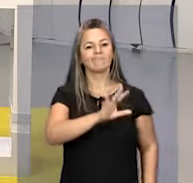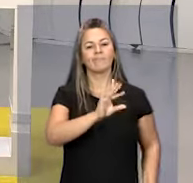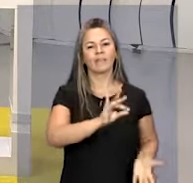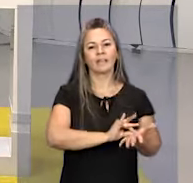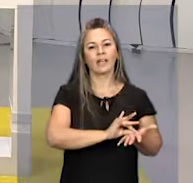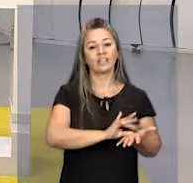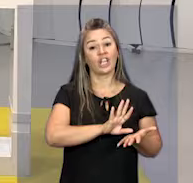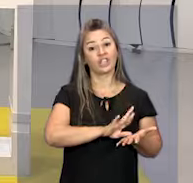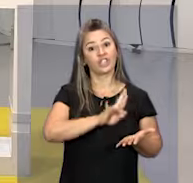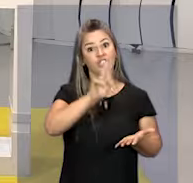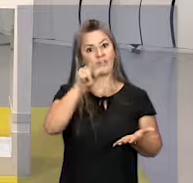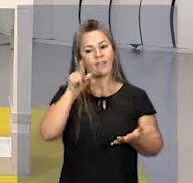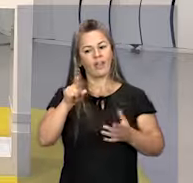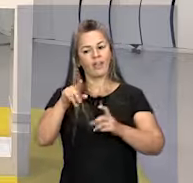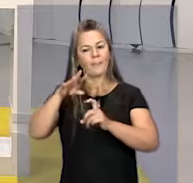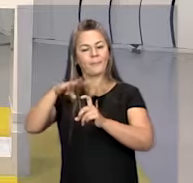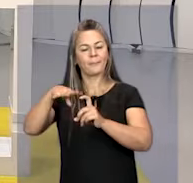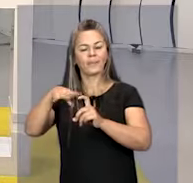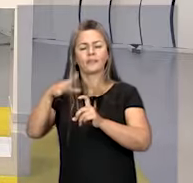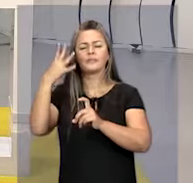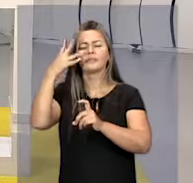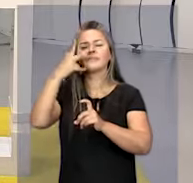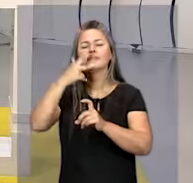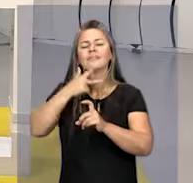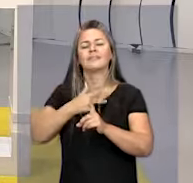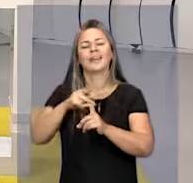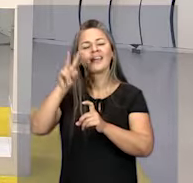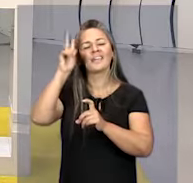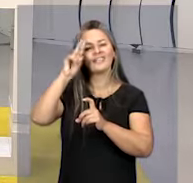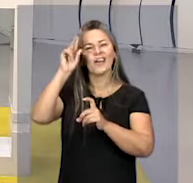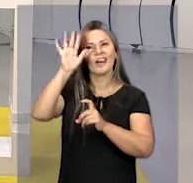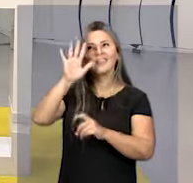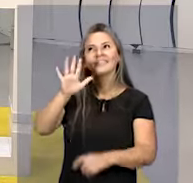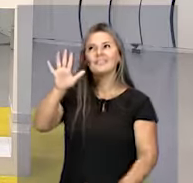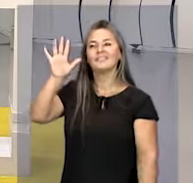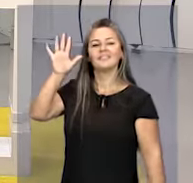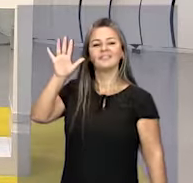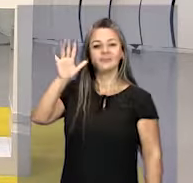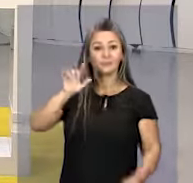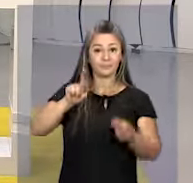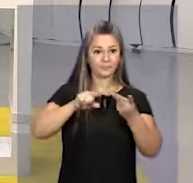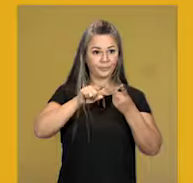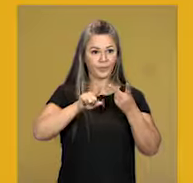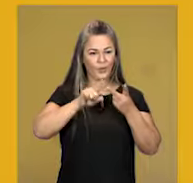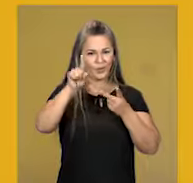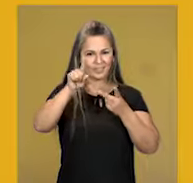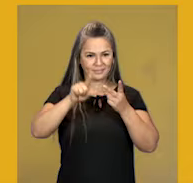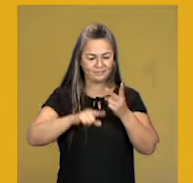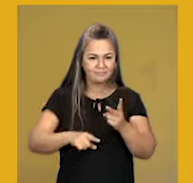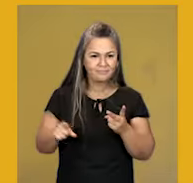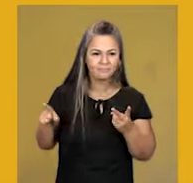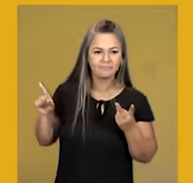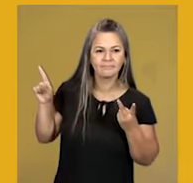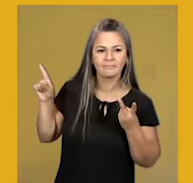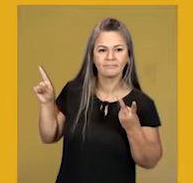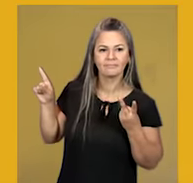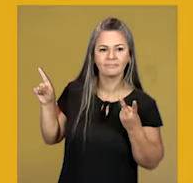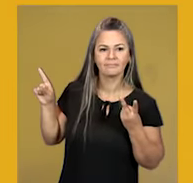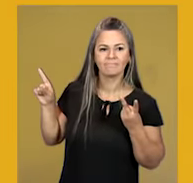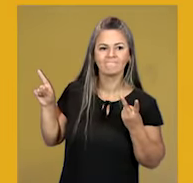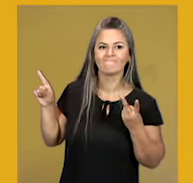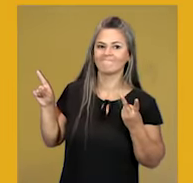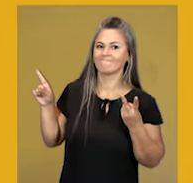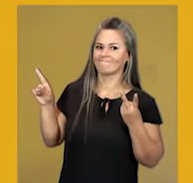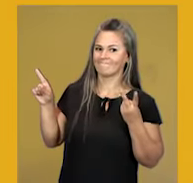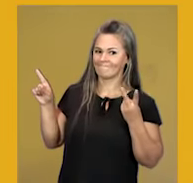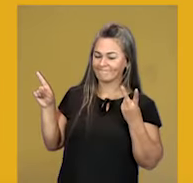diferente das histórias de criação, dos mitos de criação. Outra pergunta. Gente, eu tenho ouvido essa